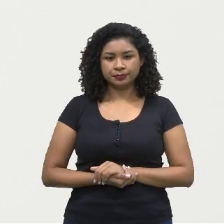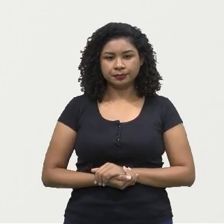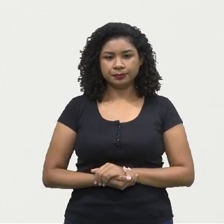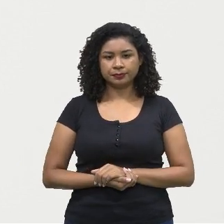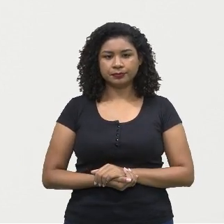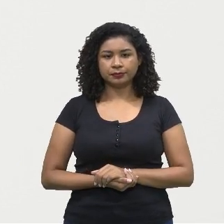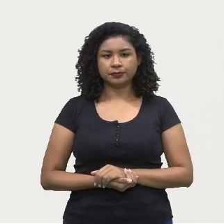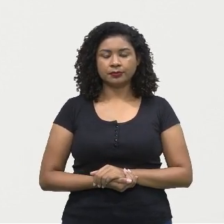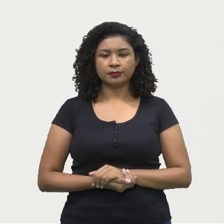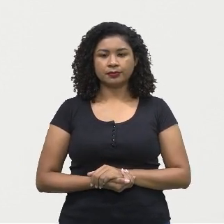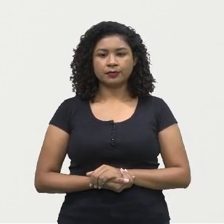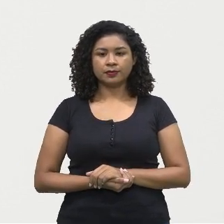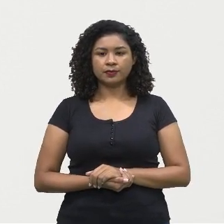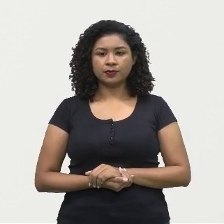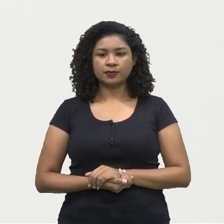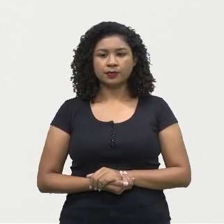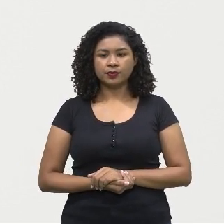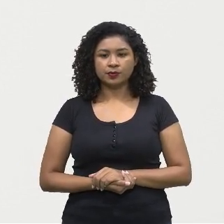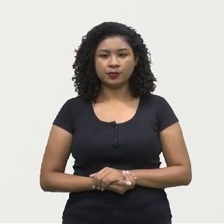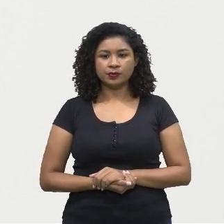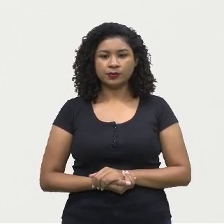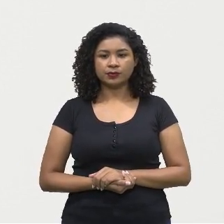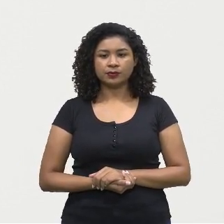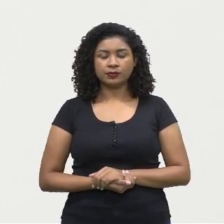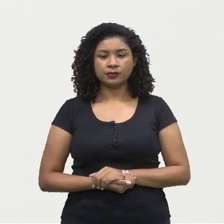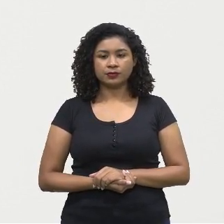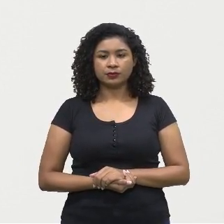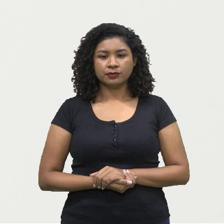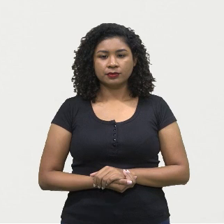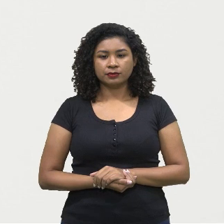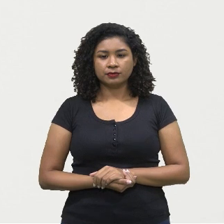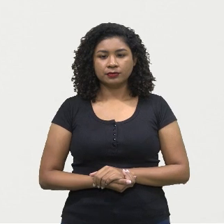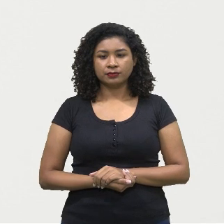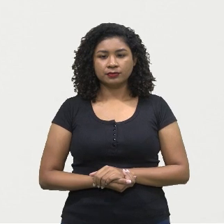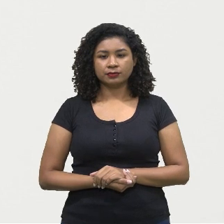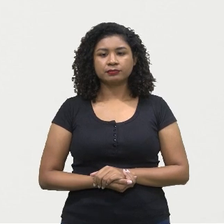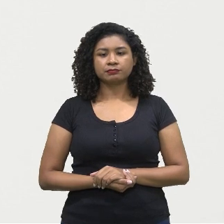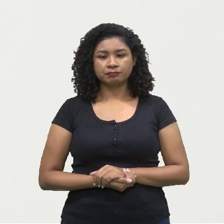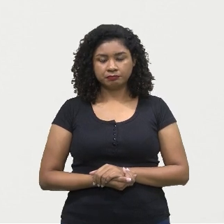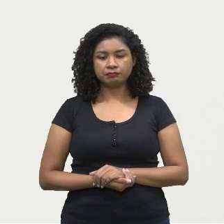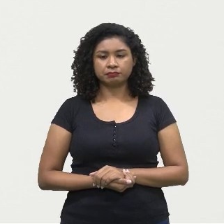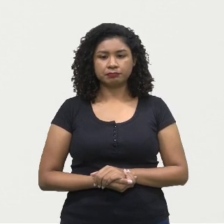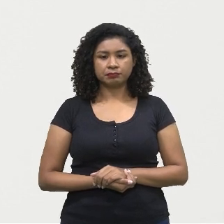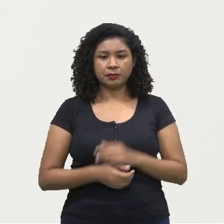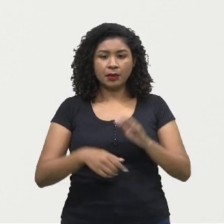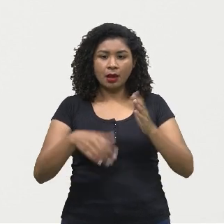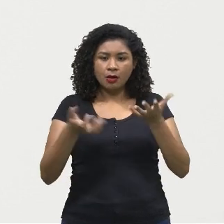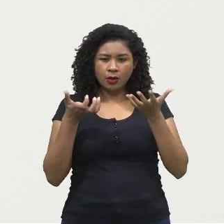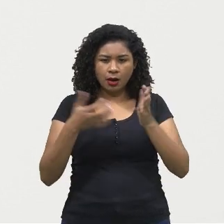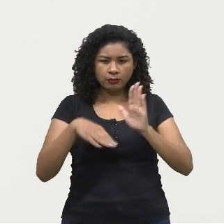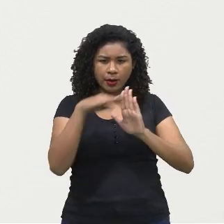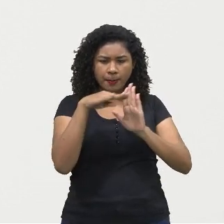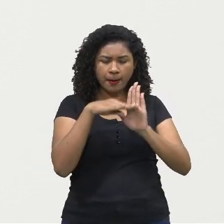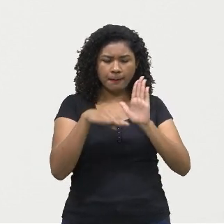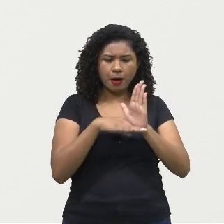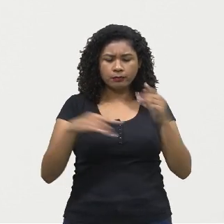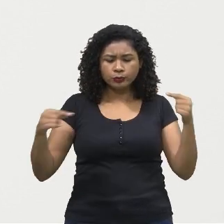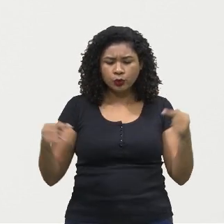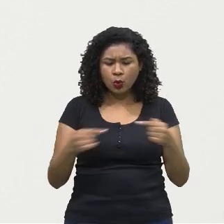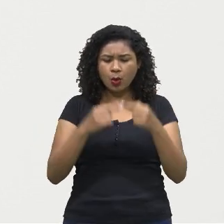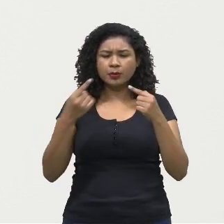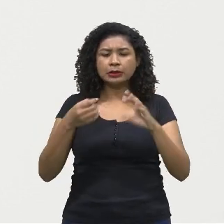a afirmação que está descrevendo, que está apontando característica, né, que está relacionada ao tipo